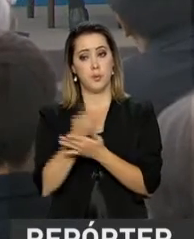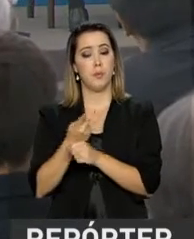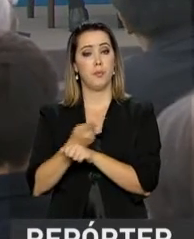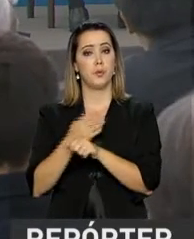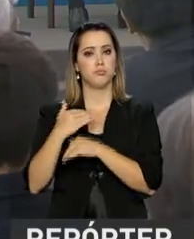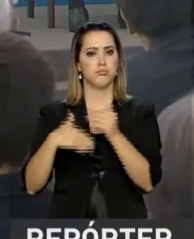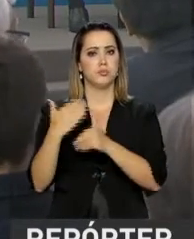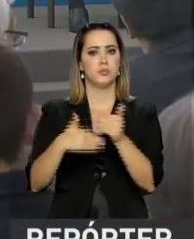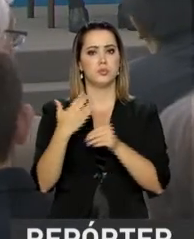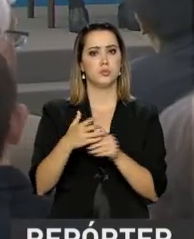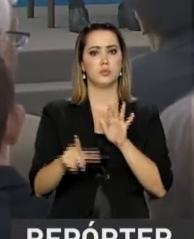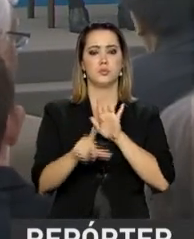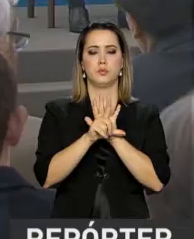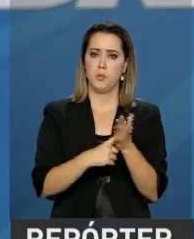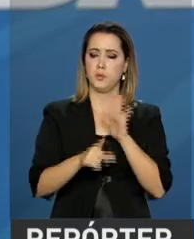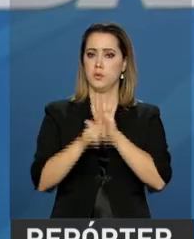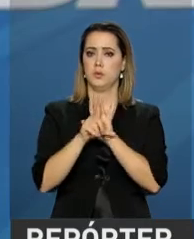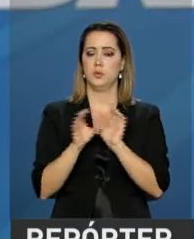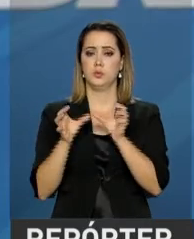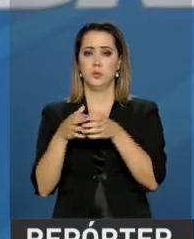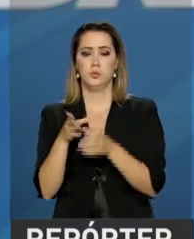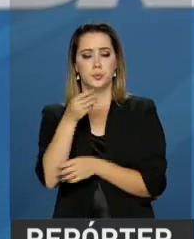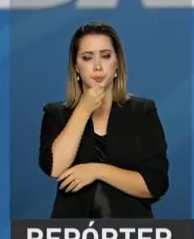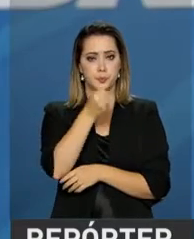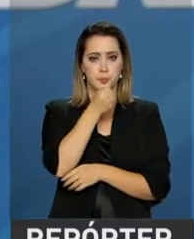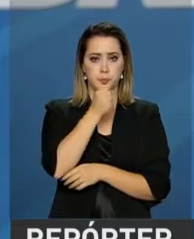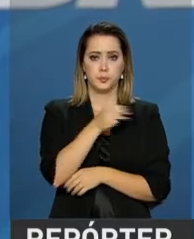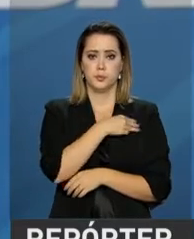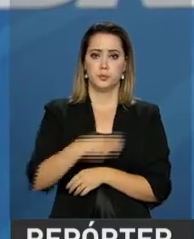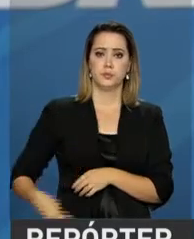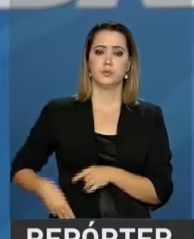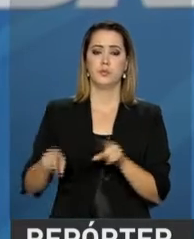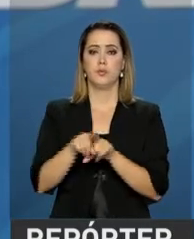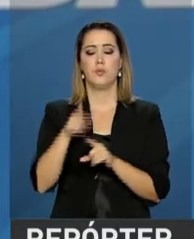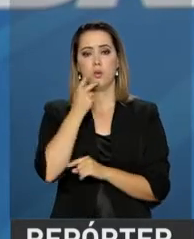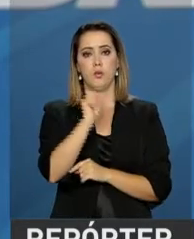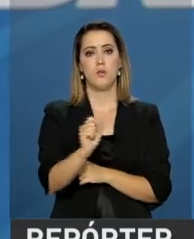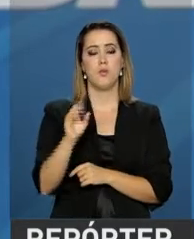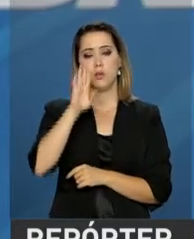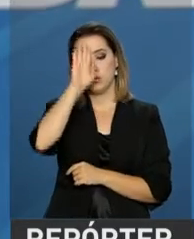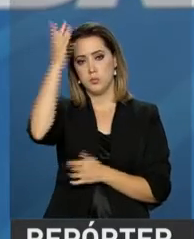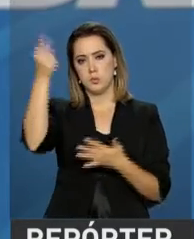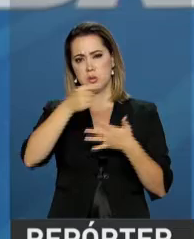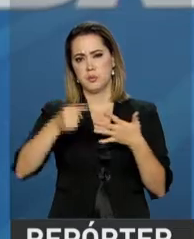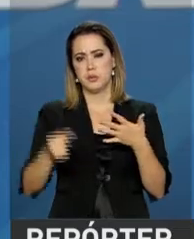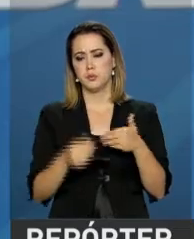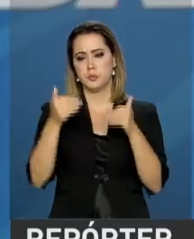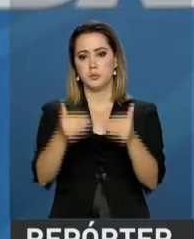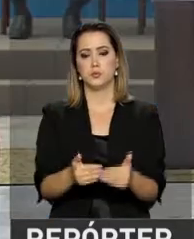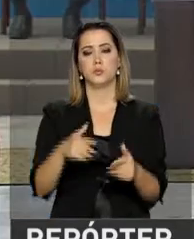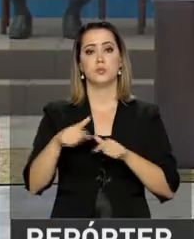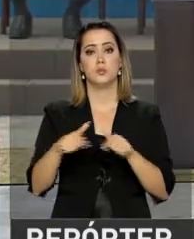em relação às leis do setor no discurso de posse o novo ministro falou sobre as prioridades à frente da